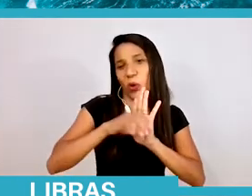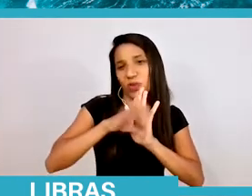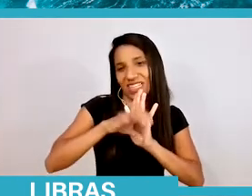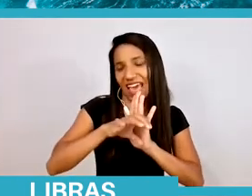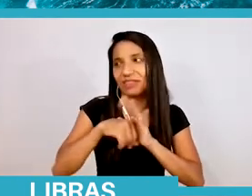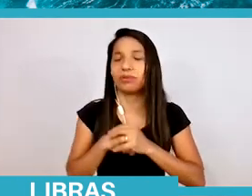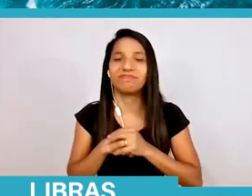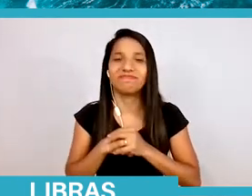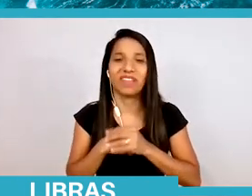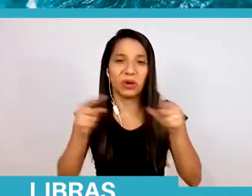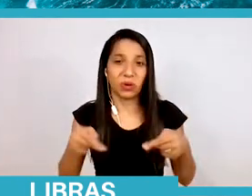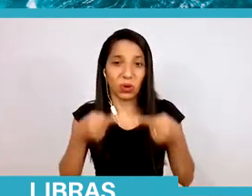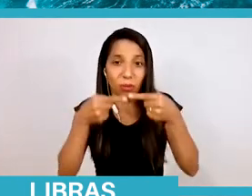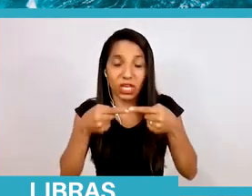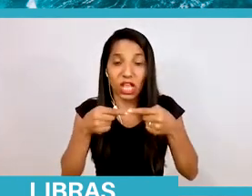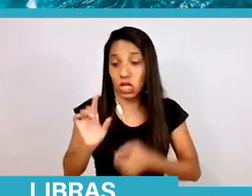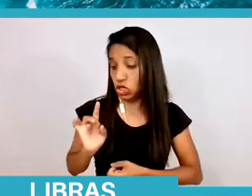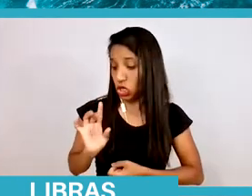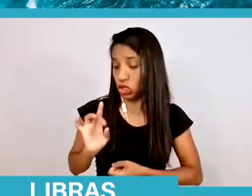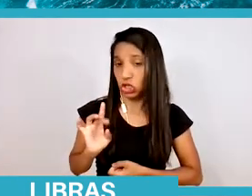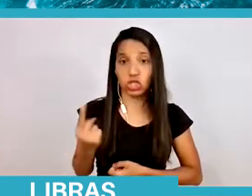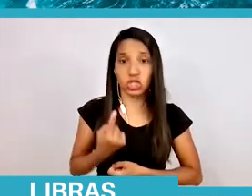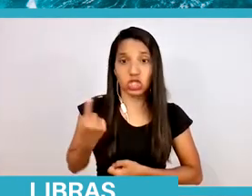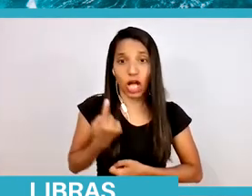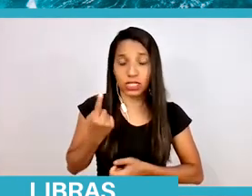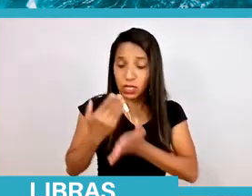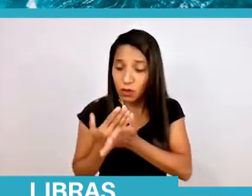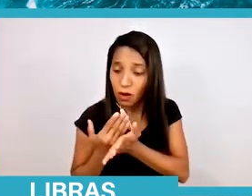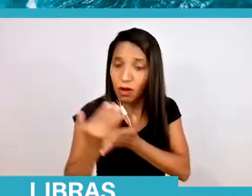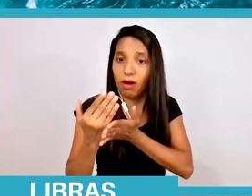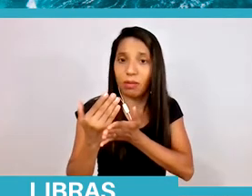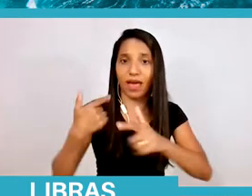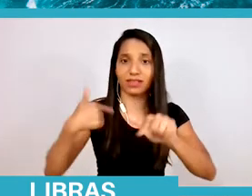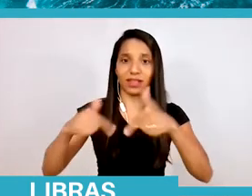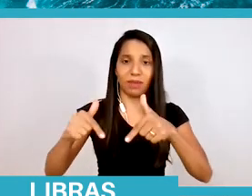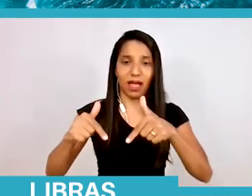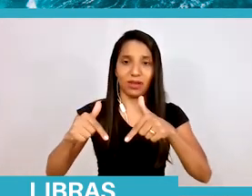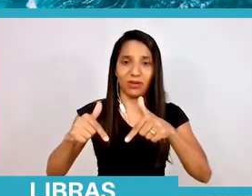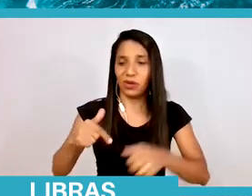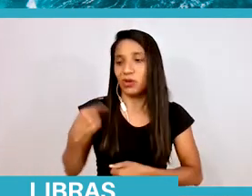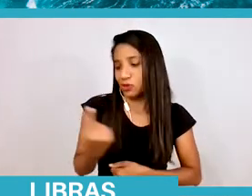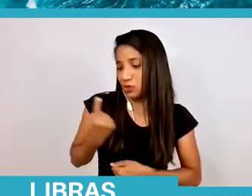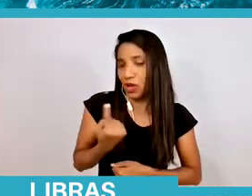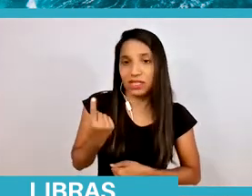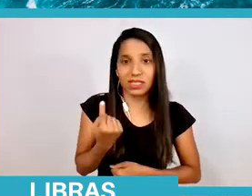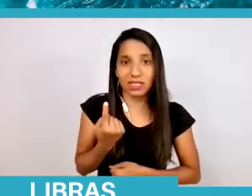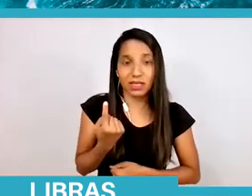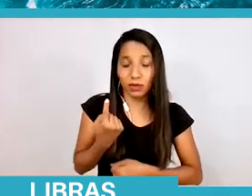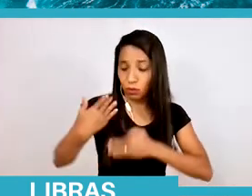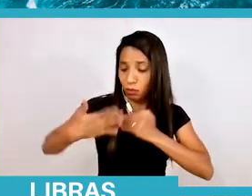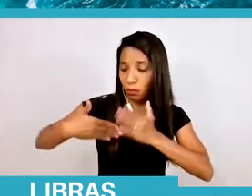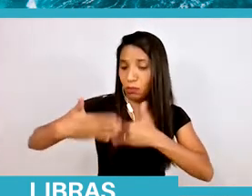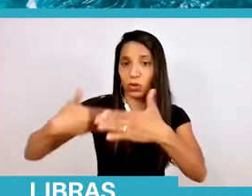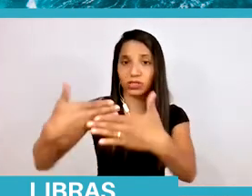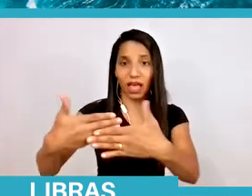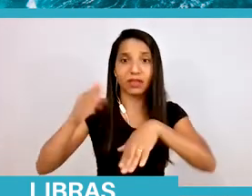de terceiros. Então, o empreendedorismo bootstrap, o significado dele, em termos gerais, realizar um processo, alguma